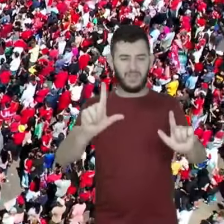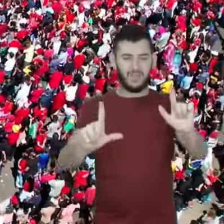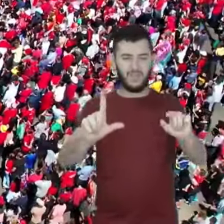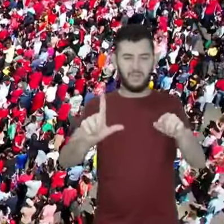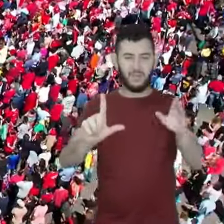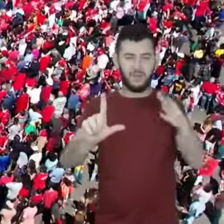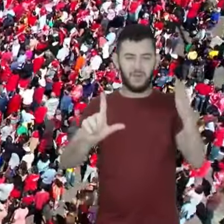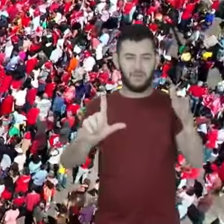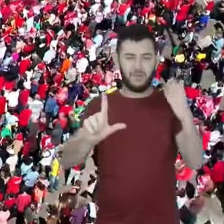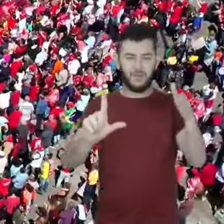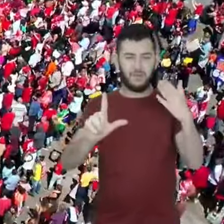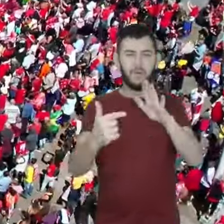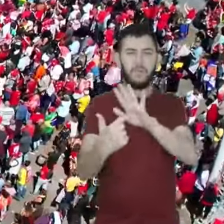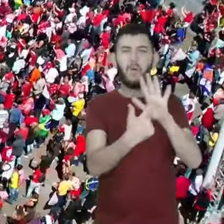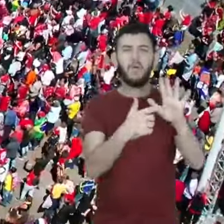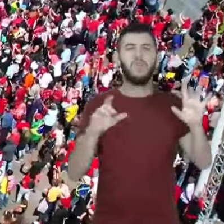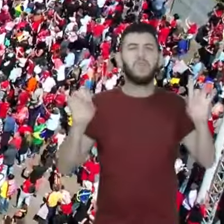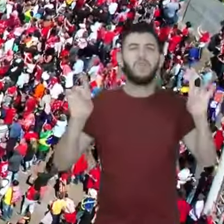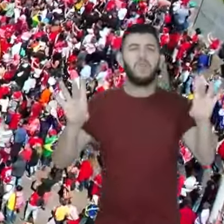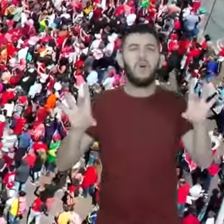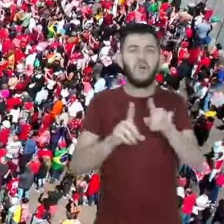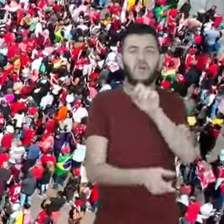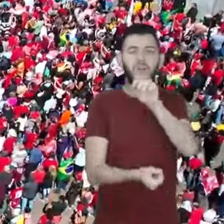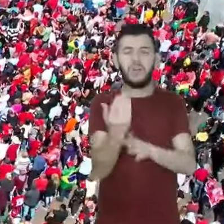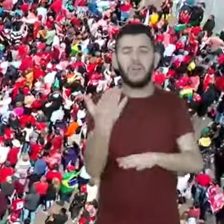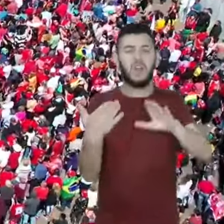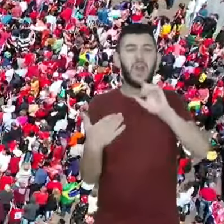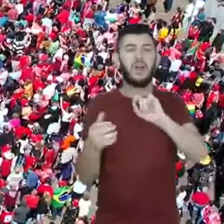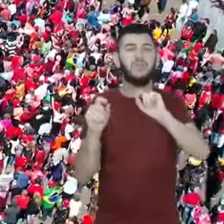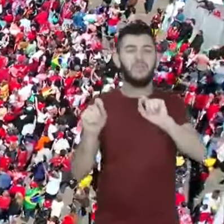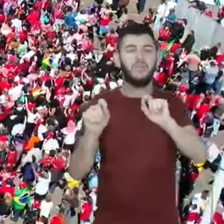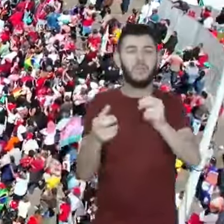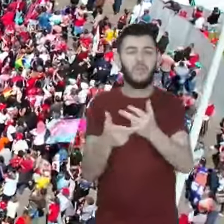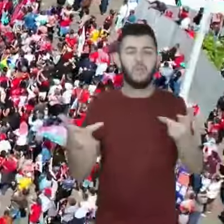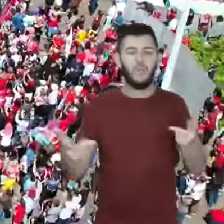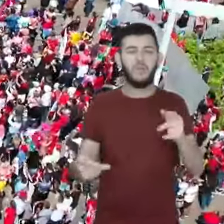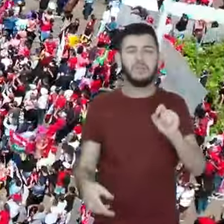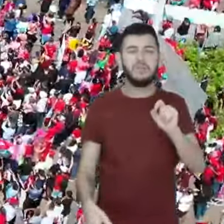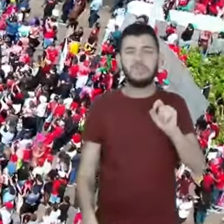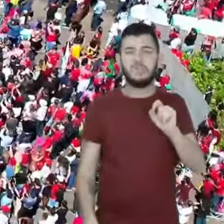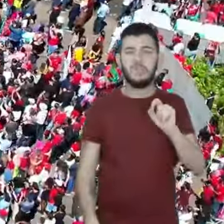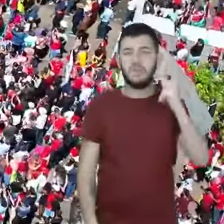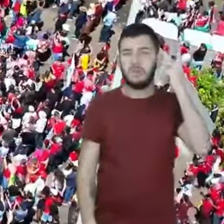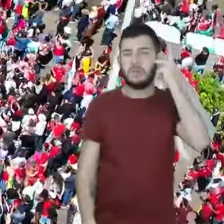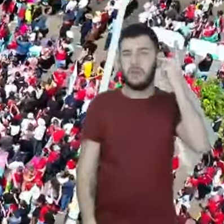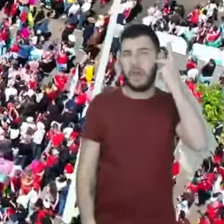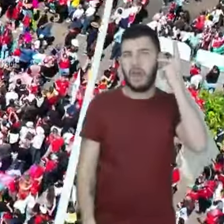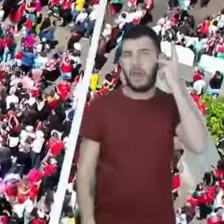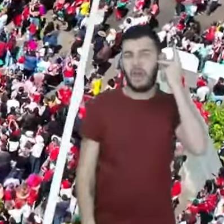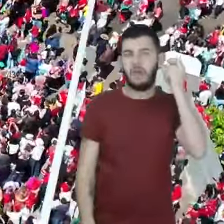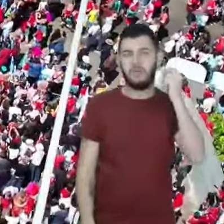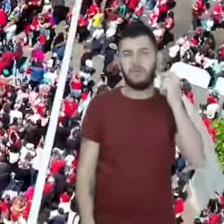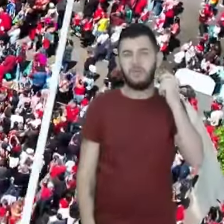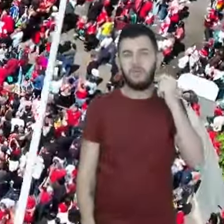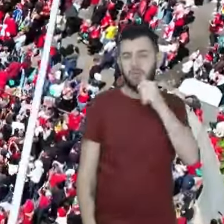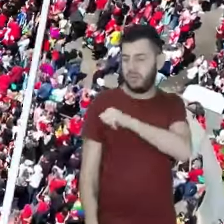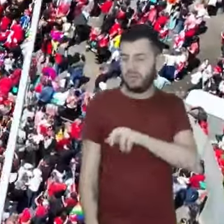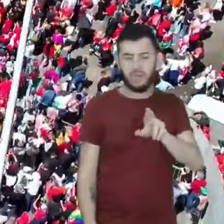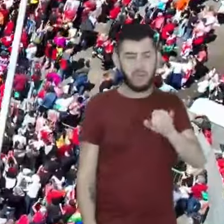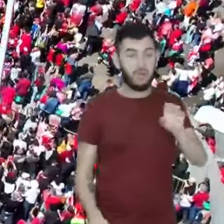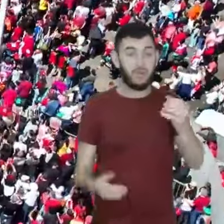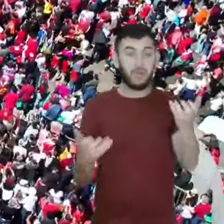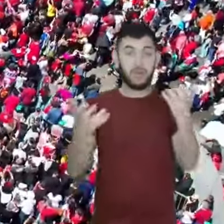as coisas produzidas no eixo Rio-São Paulo. A gente quer saber o que acontece no Pará, o que acontece em Santa Catarina,